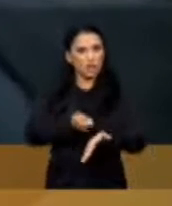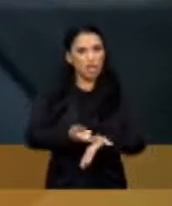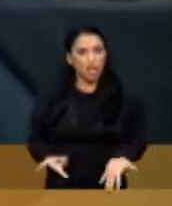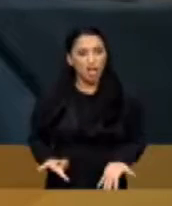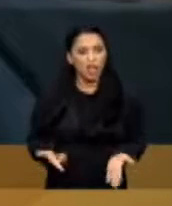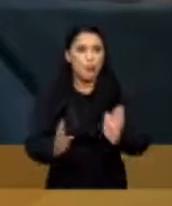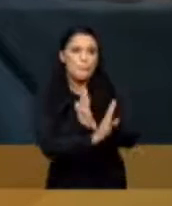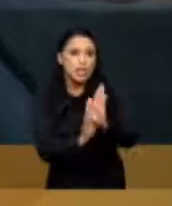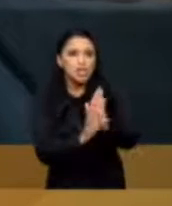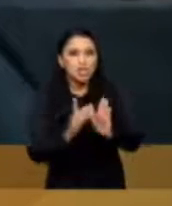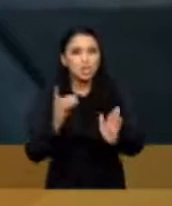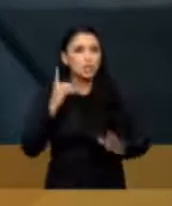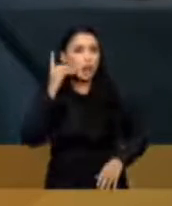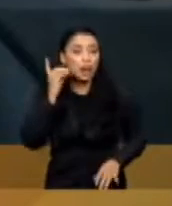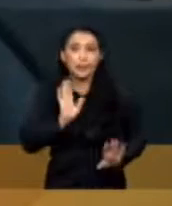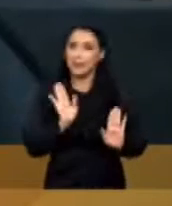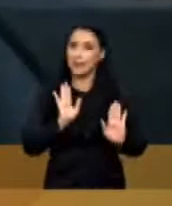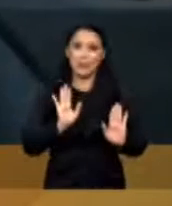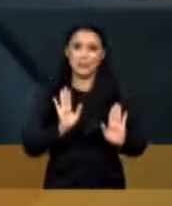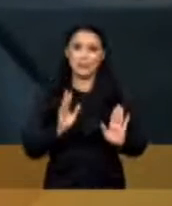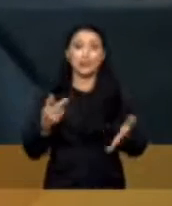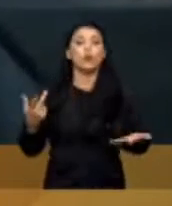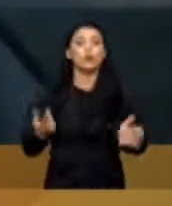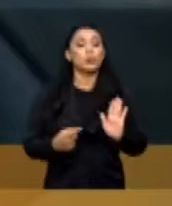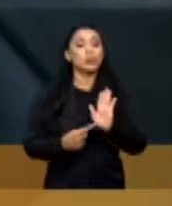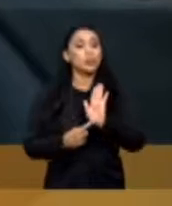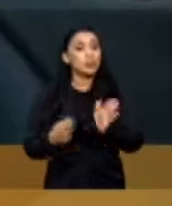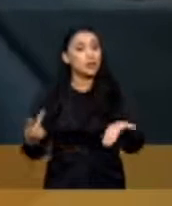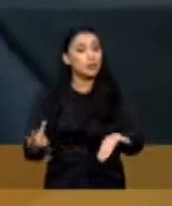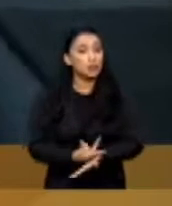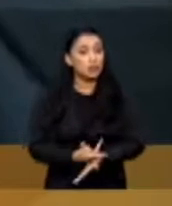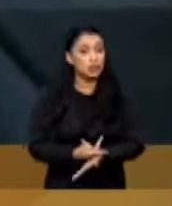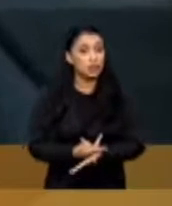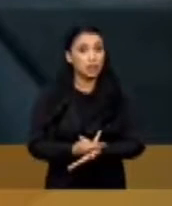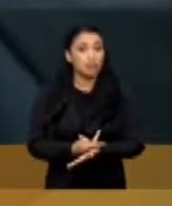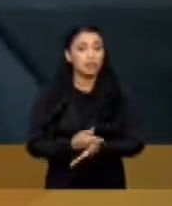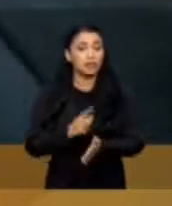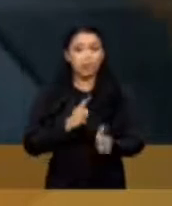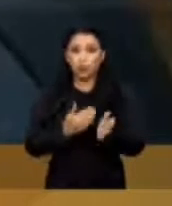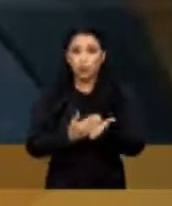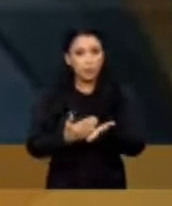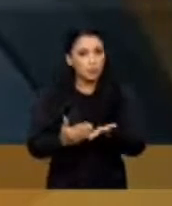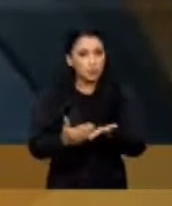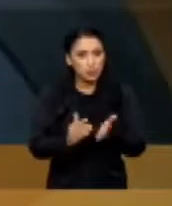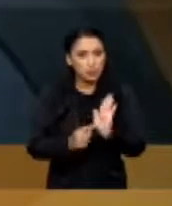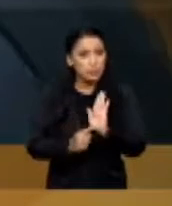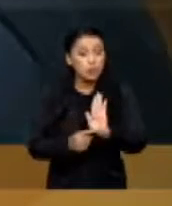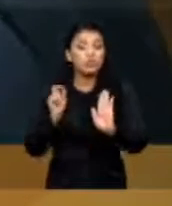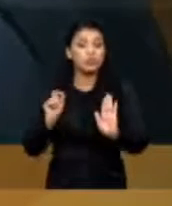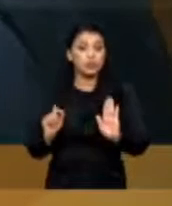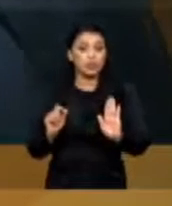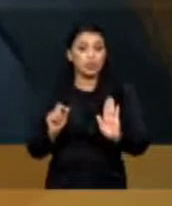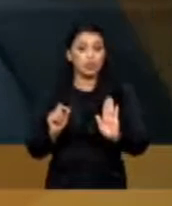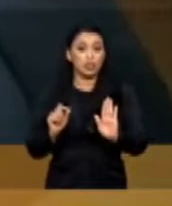estamos perseguindo parlamentares. Aqui se está exclusivamente, de largada, de começo, tratando